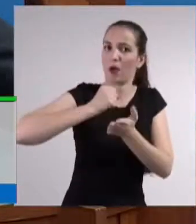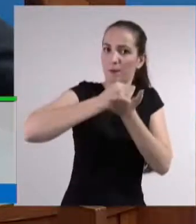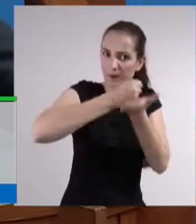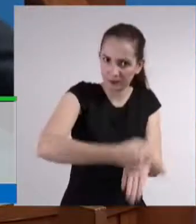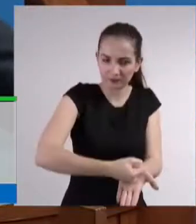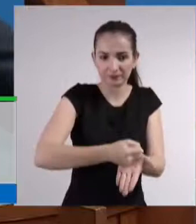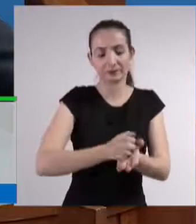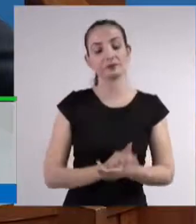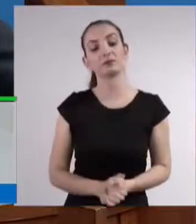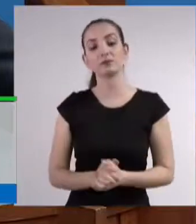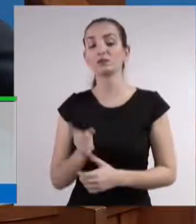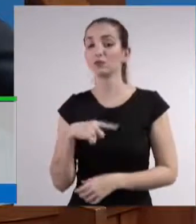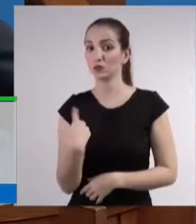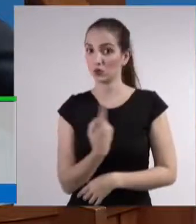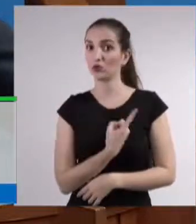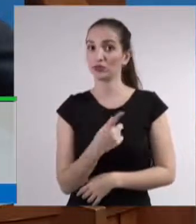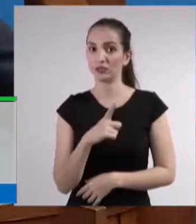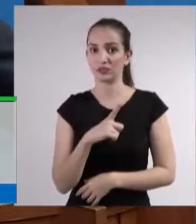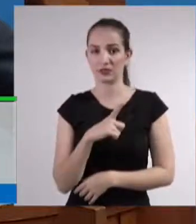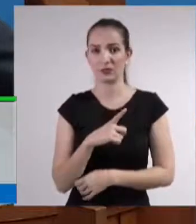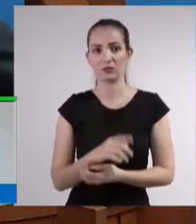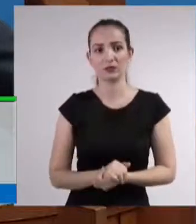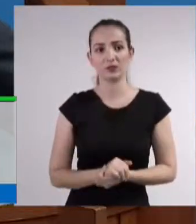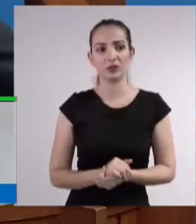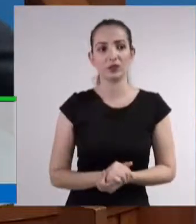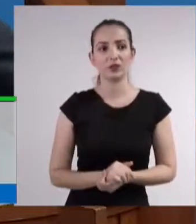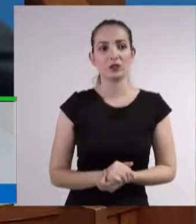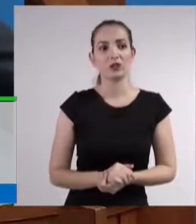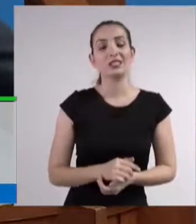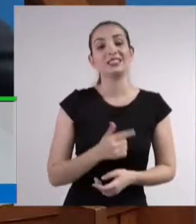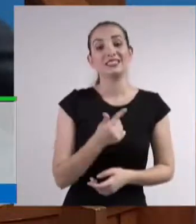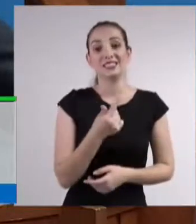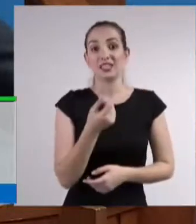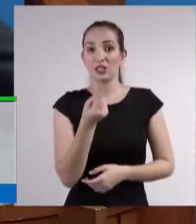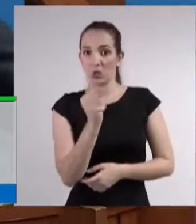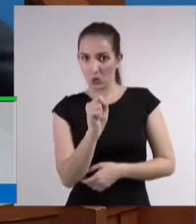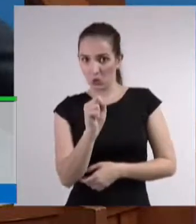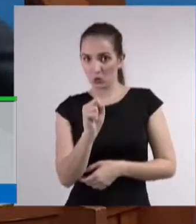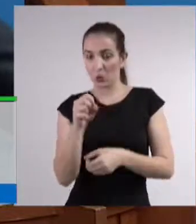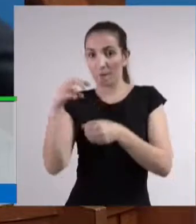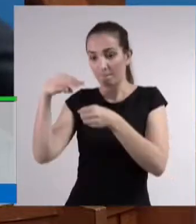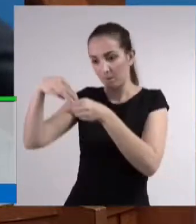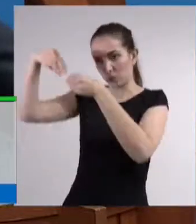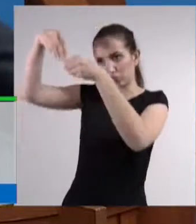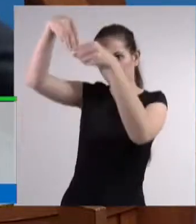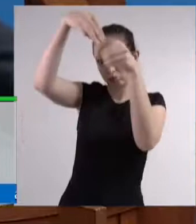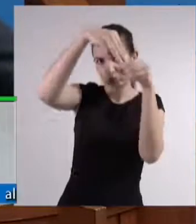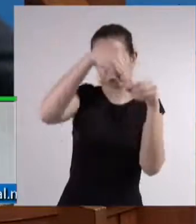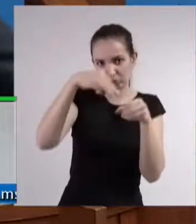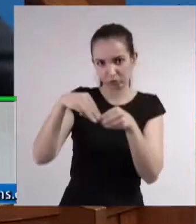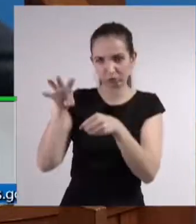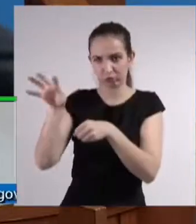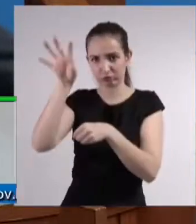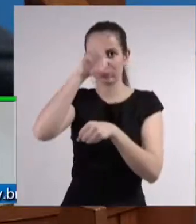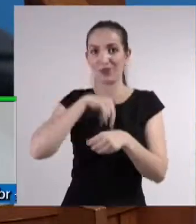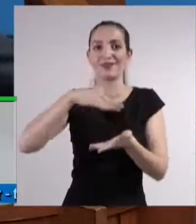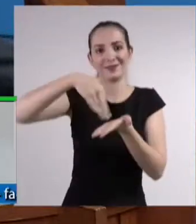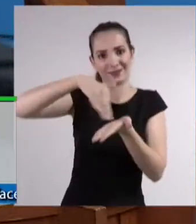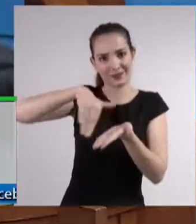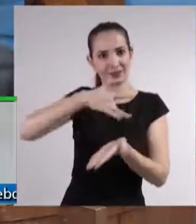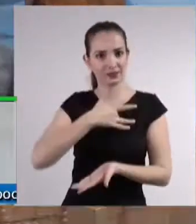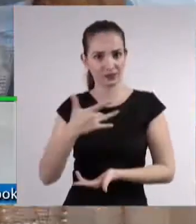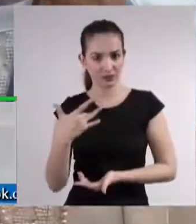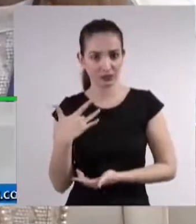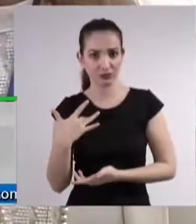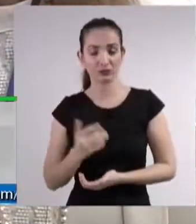Nós temos, nos 78 outros municípios, secretarias de saúde,